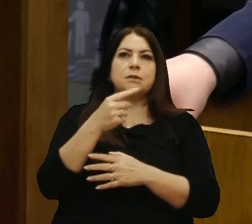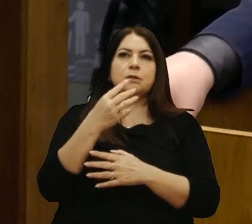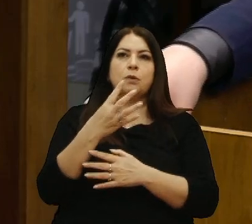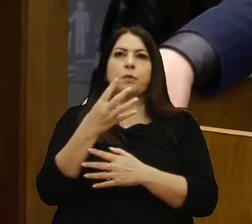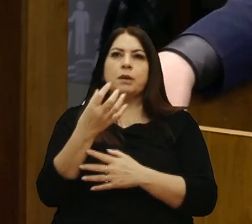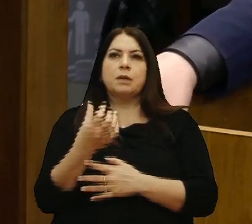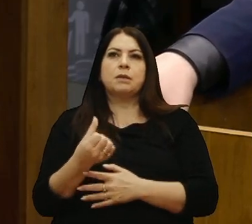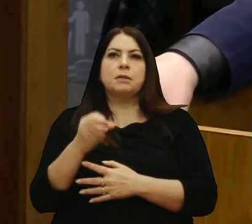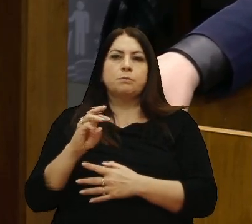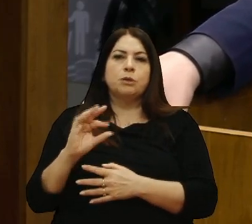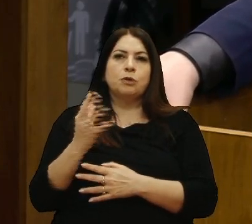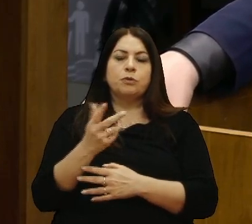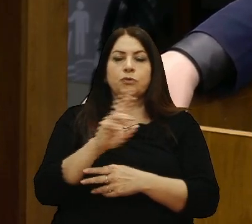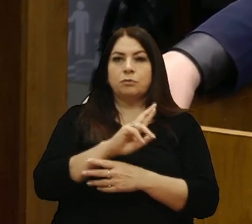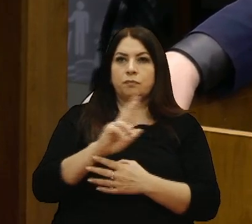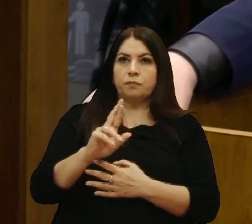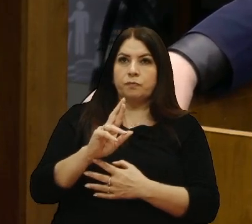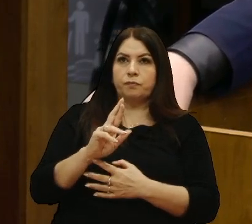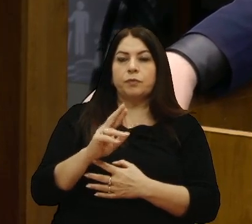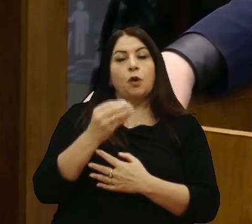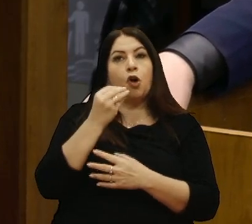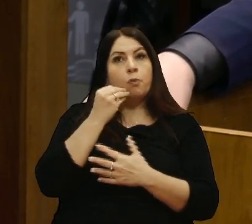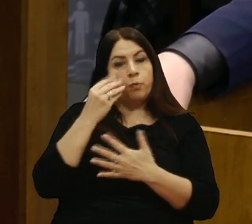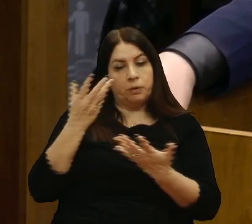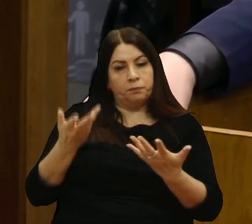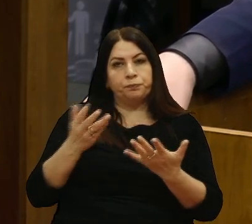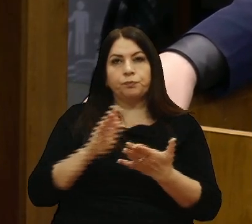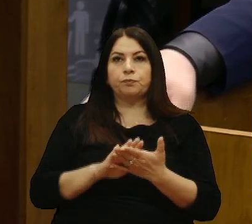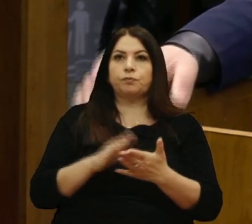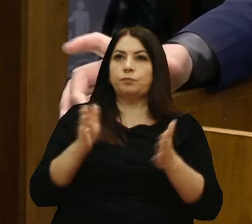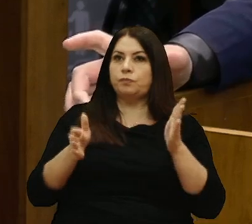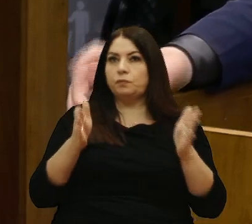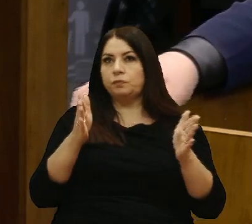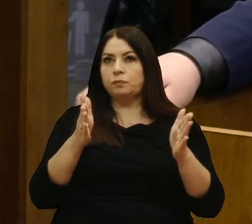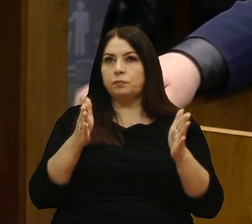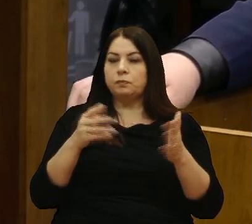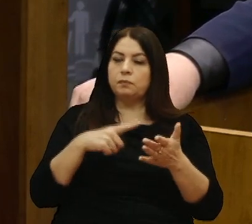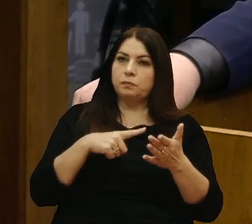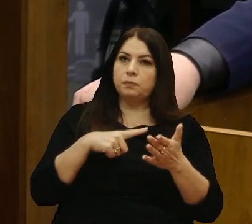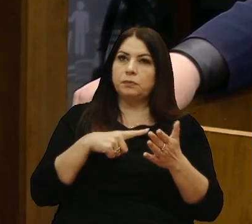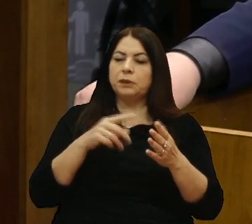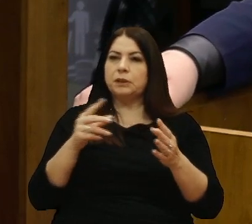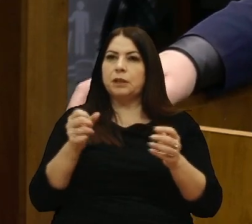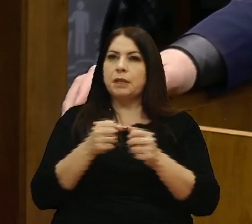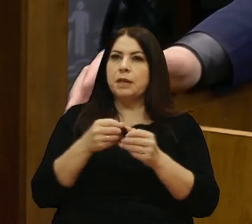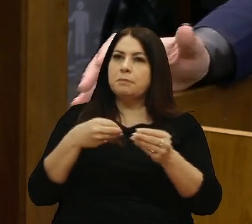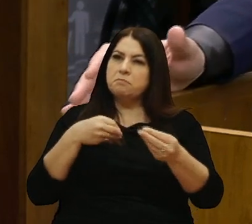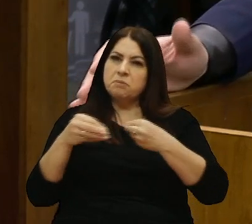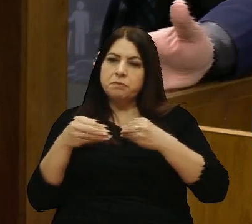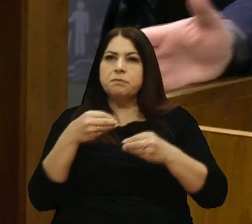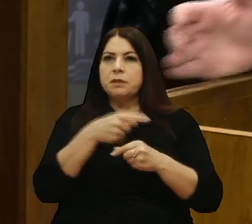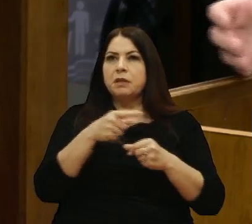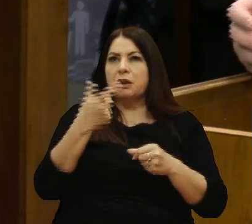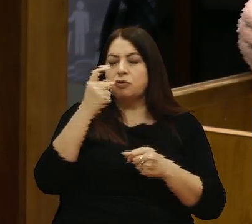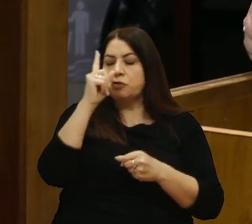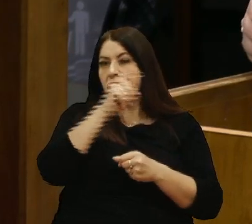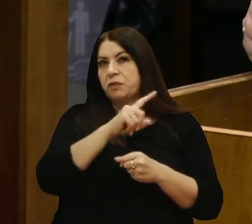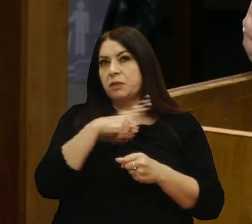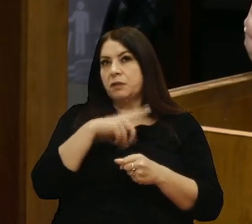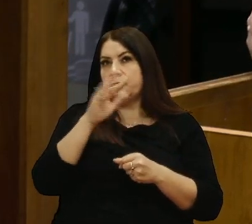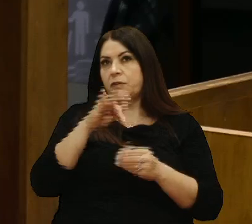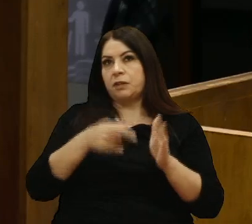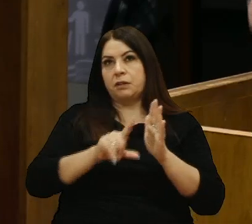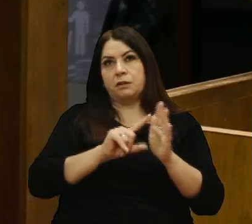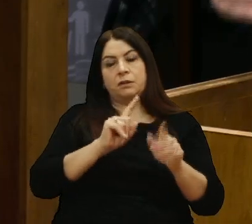146 milhões de reais. Obviamente que o prazo pode sofrer alguma elasticidade, né? Eu acho difícil que isso termine antes